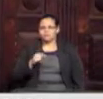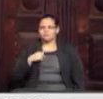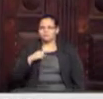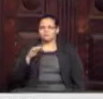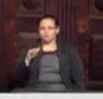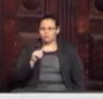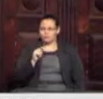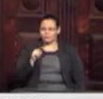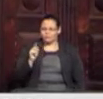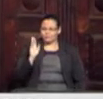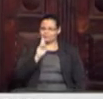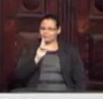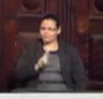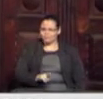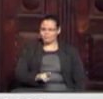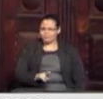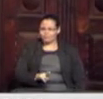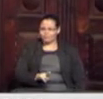responder